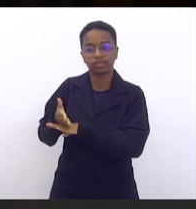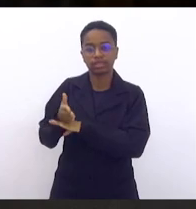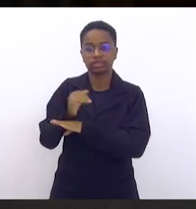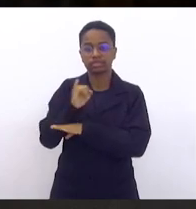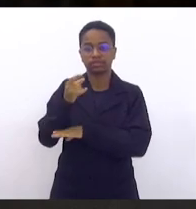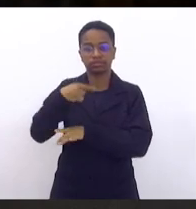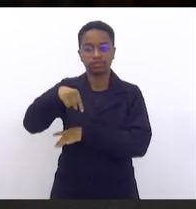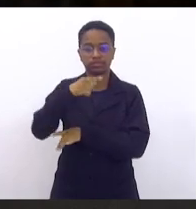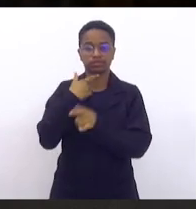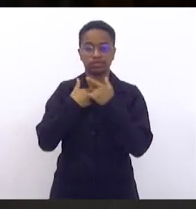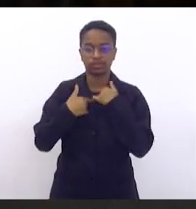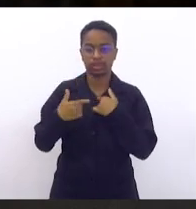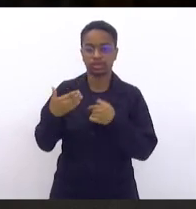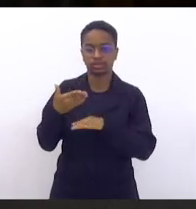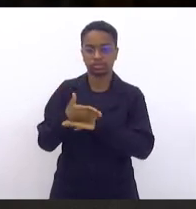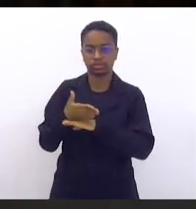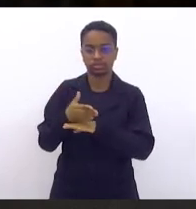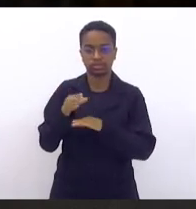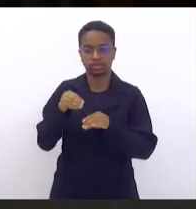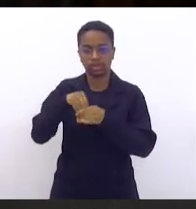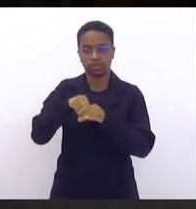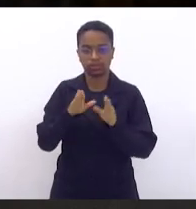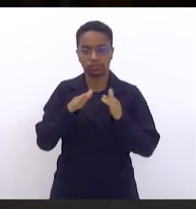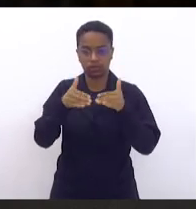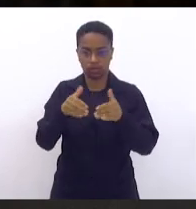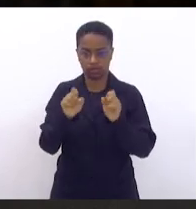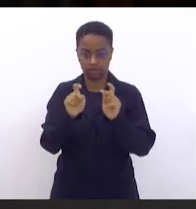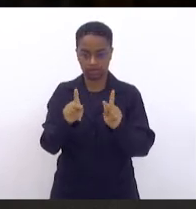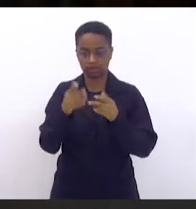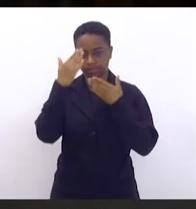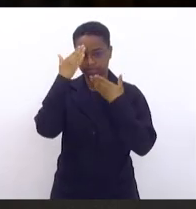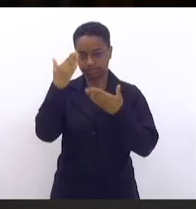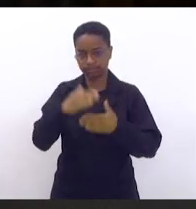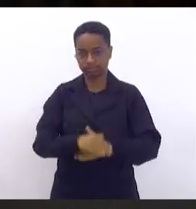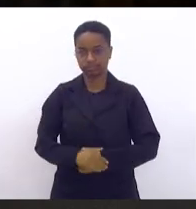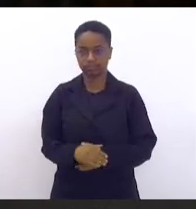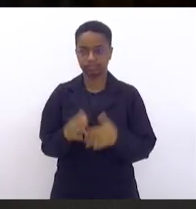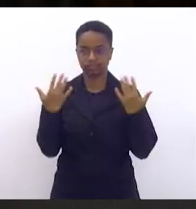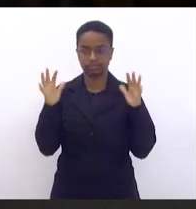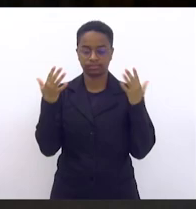vocês queiram fazer dentro do fórum Ok muito obrigado